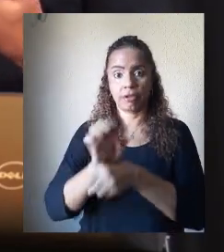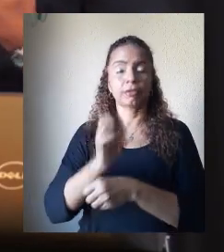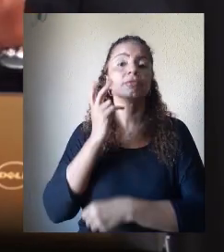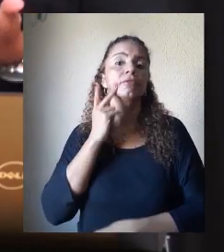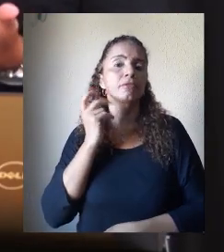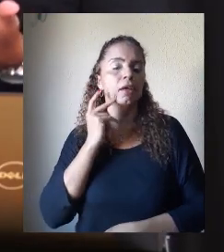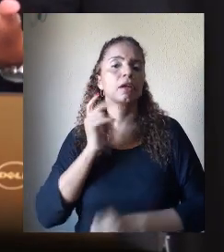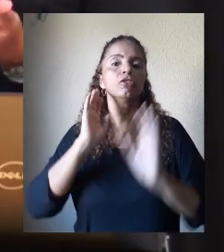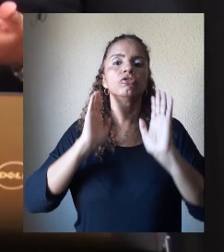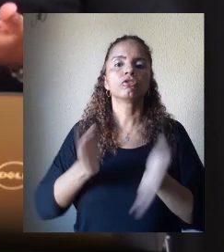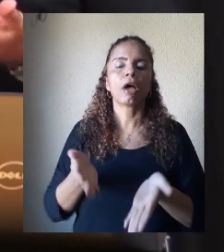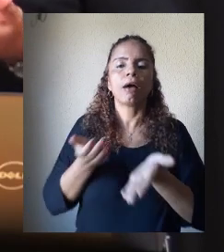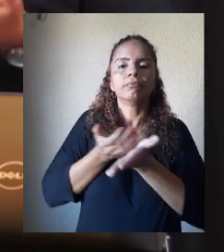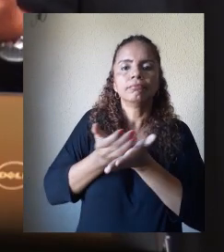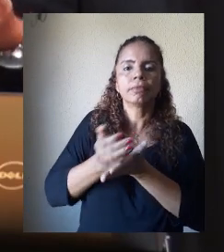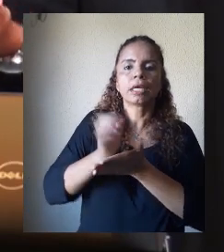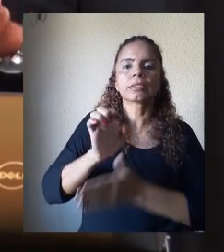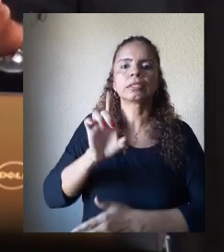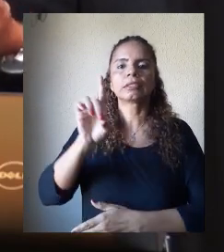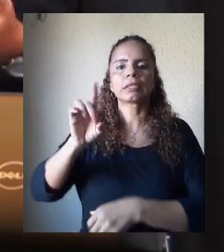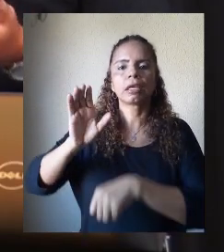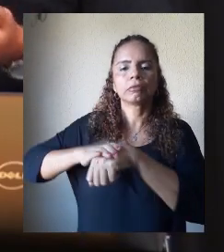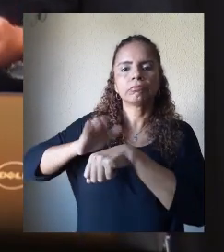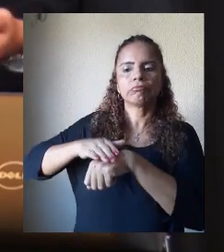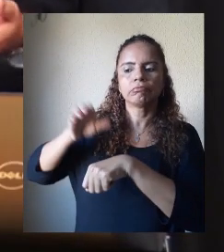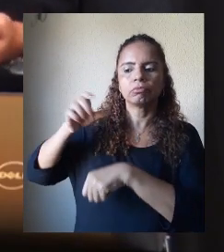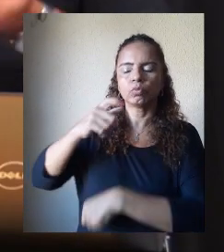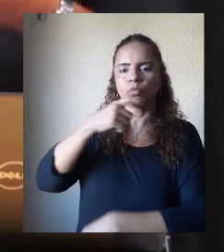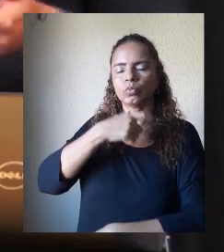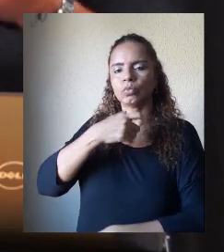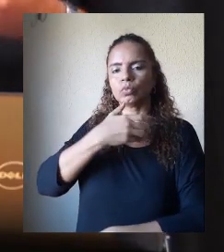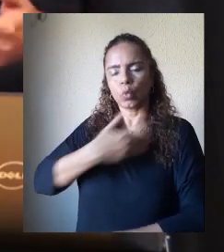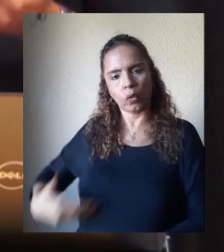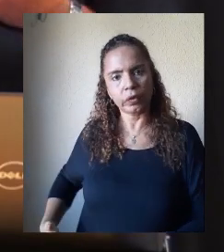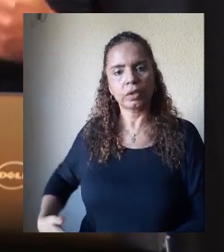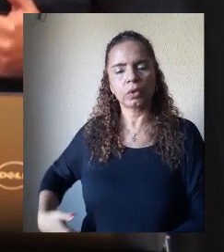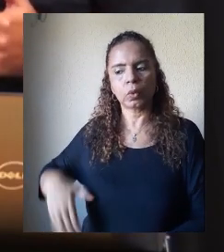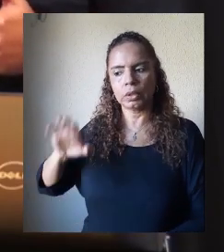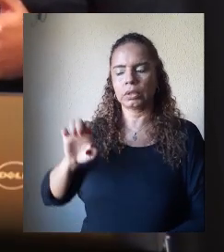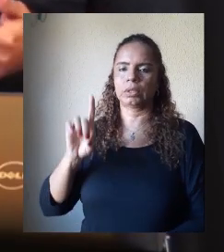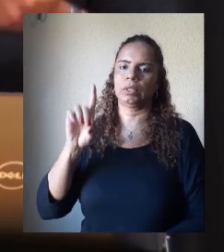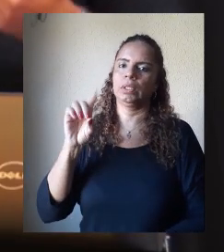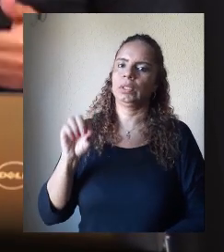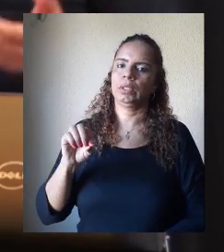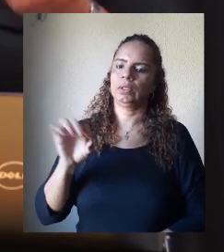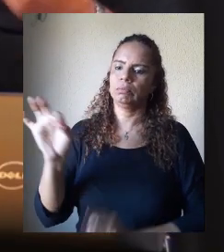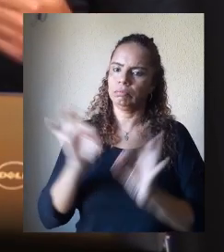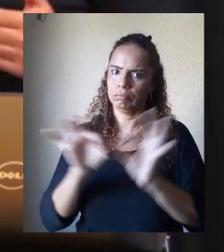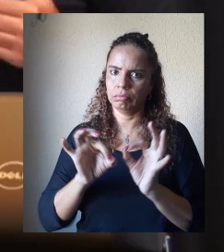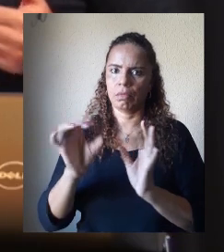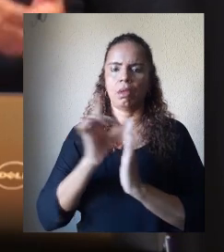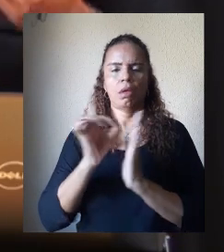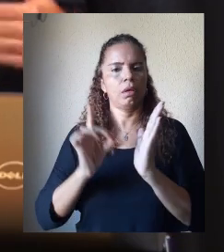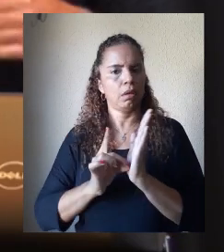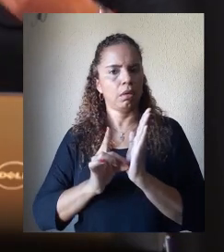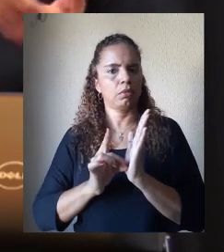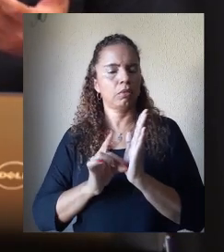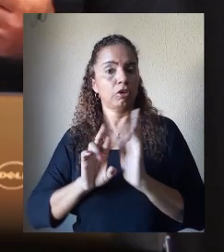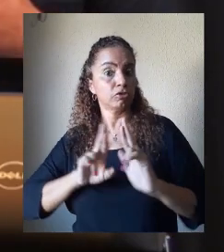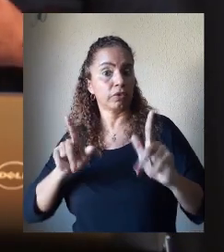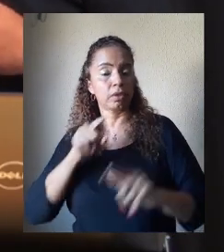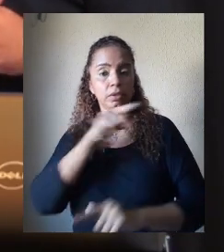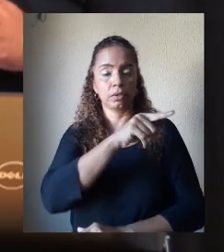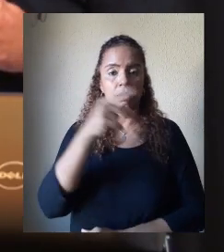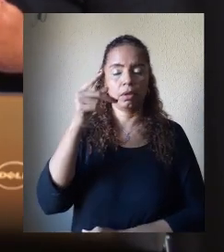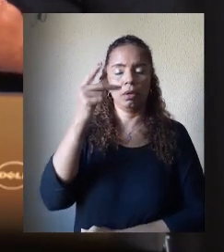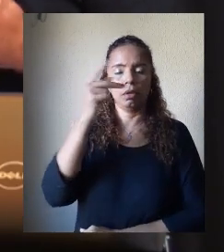estados, tomou essa iniciativa de decretar emergência ainda numa situação bem anterior a estados como Rio e São Paulo, que